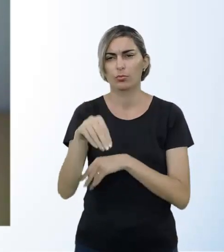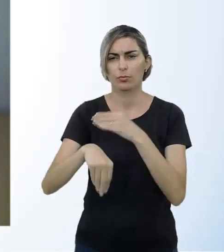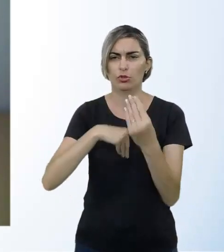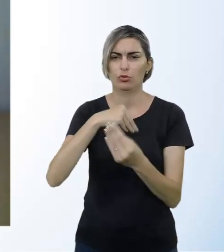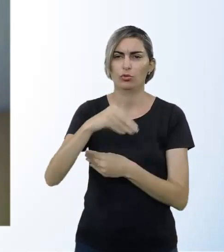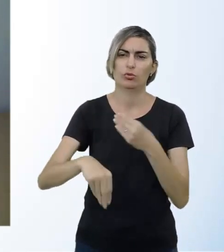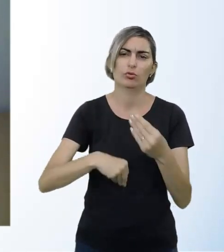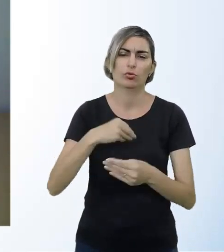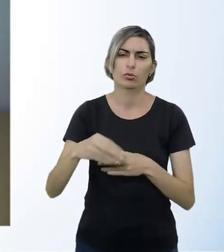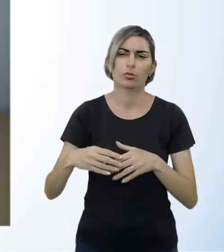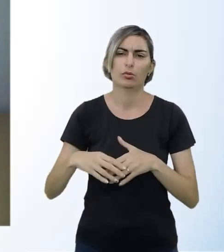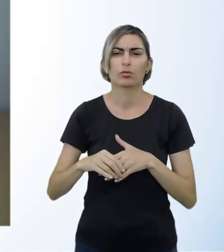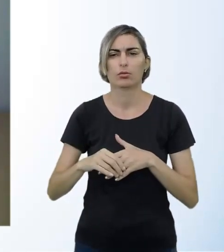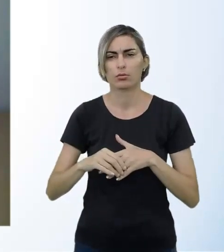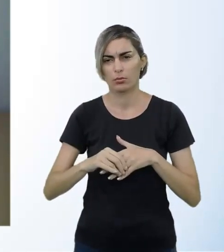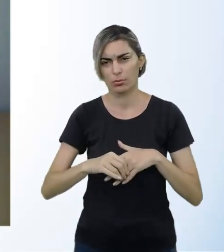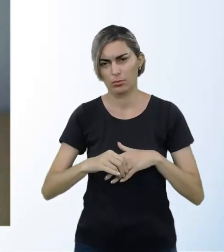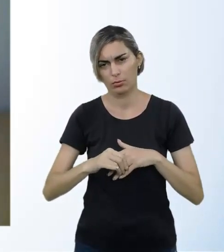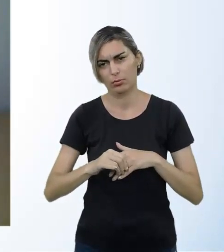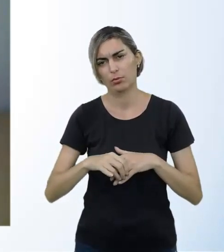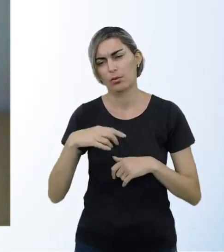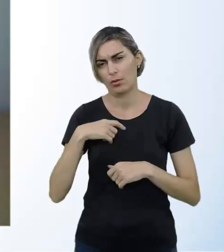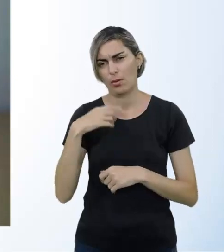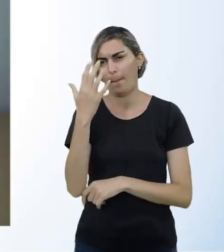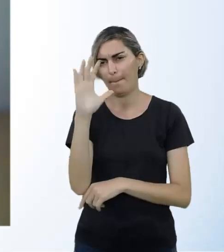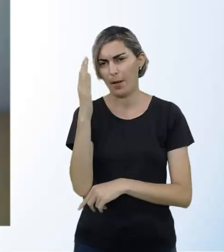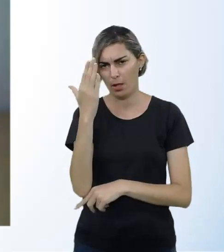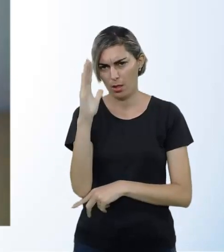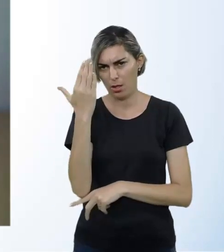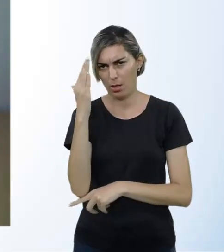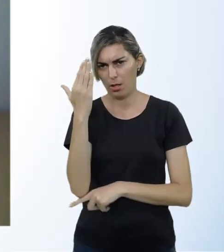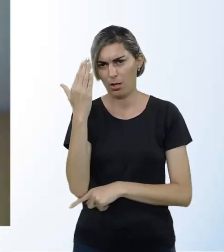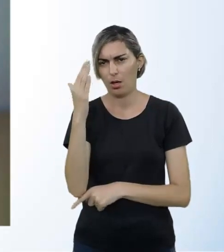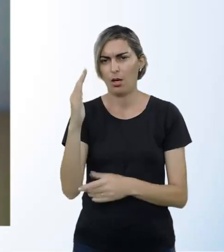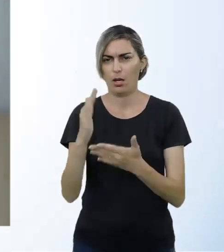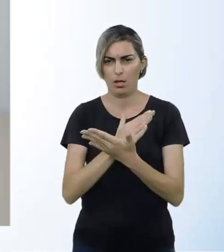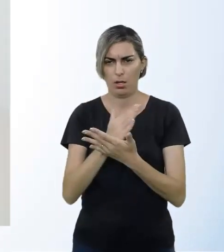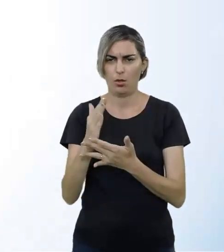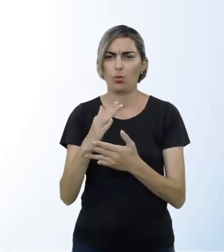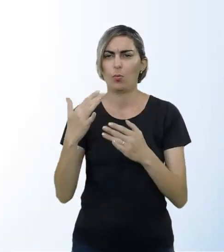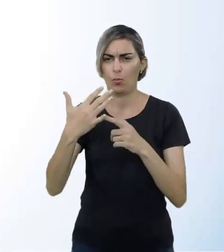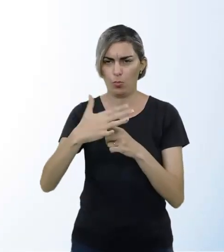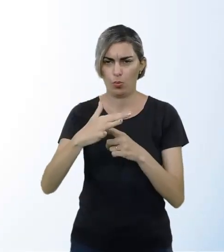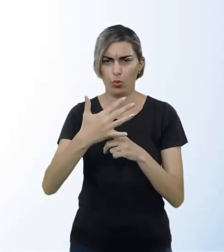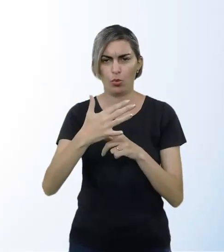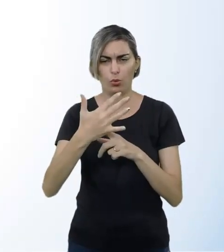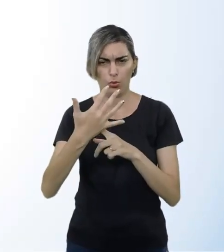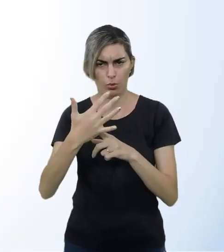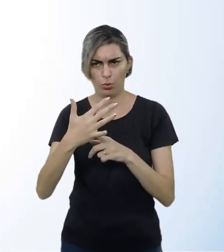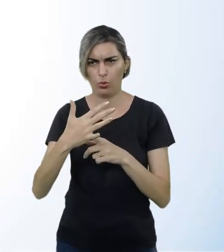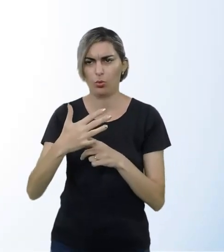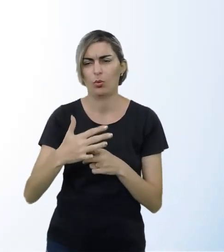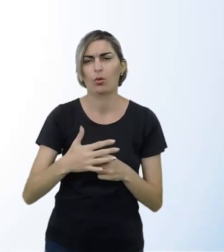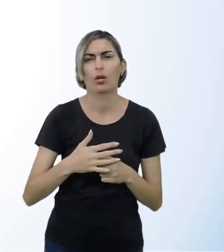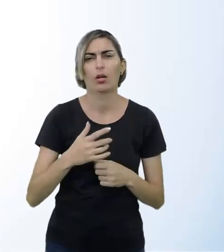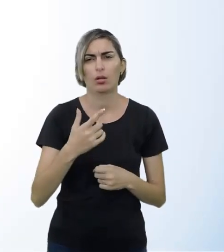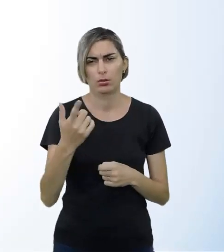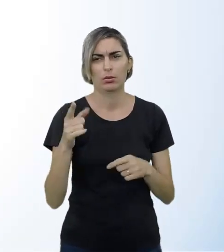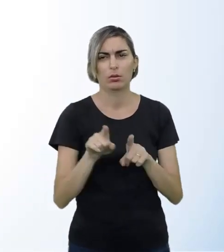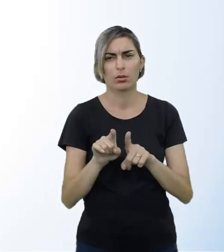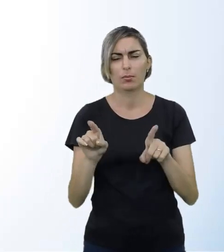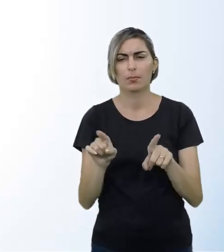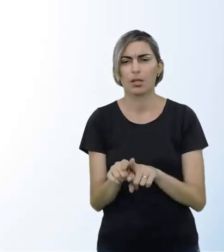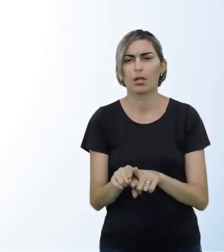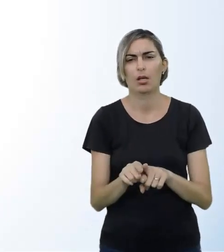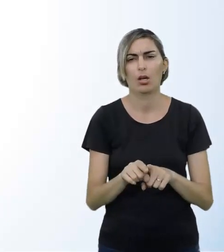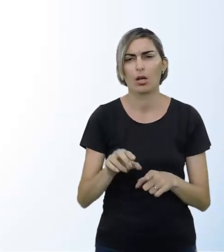pouco de... na verdade são peças em madeira e alguns servomotores controlados com Arduino. E além disso, a gente